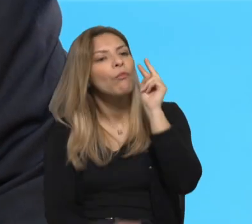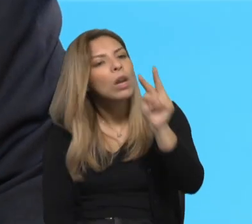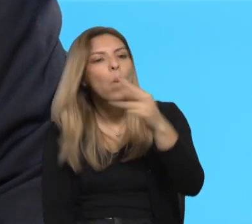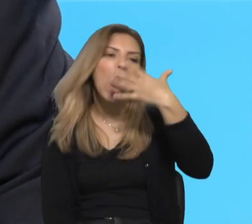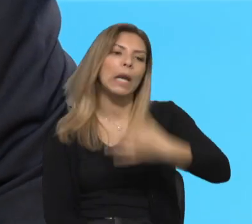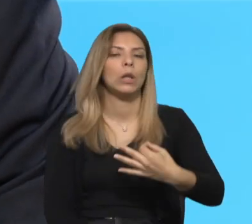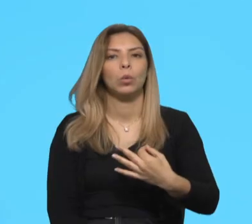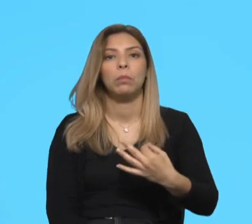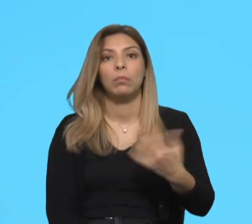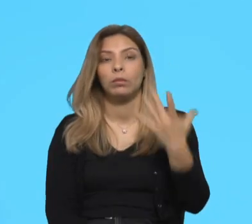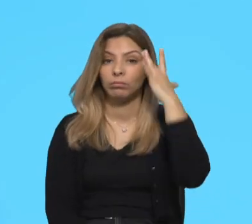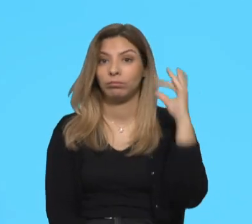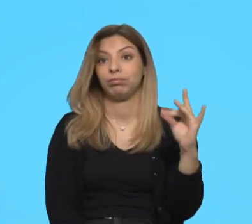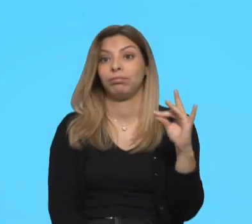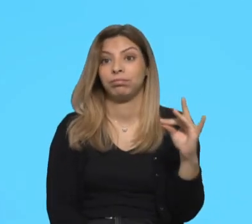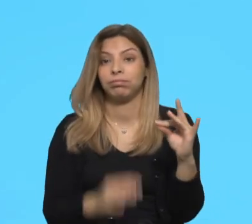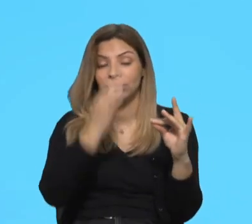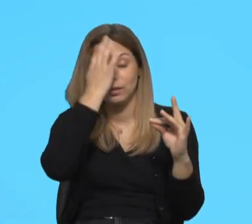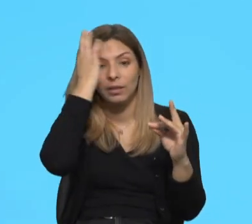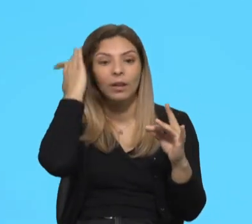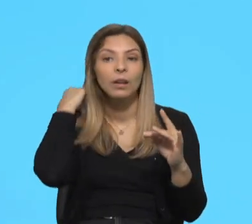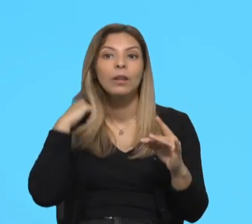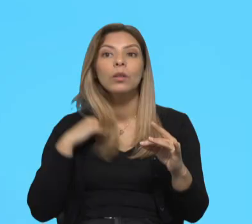Aliás, Tomé, é uma expressão que ficou consagrada. E o Tomé